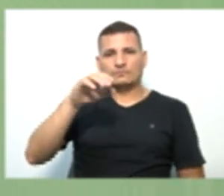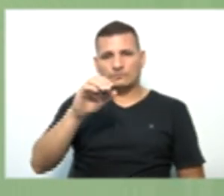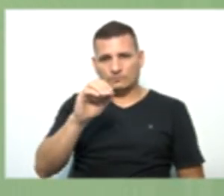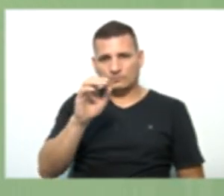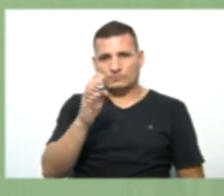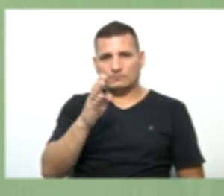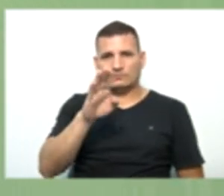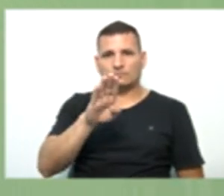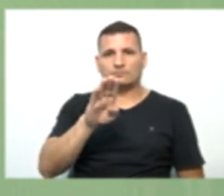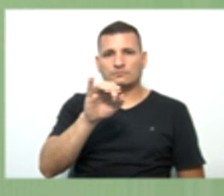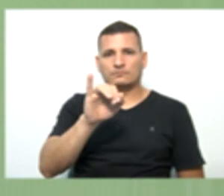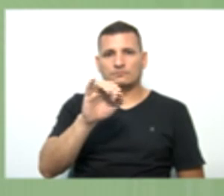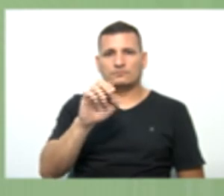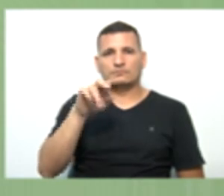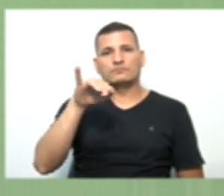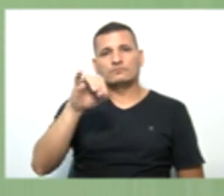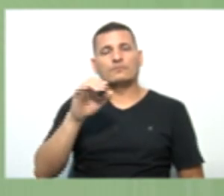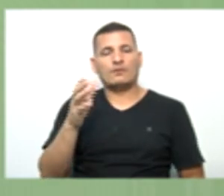anos,